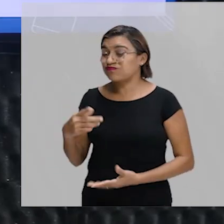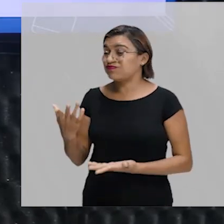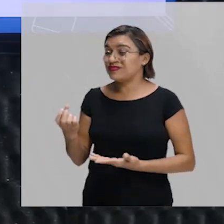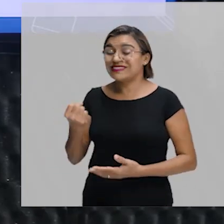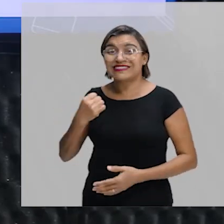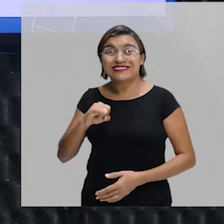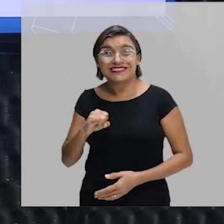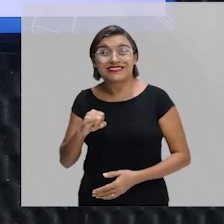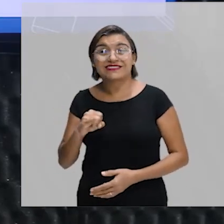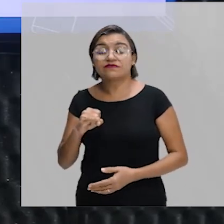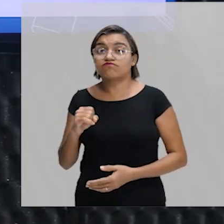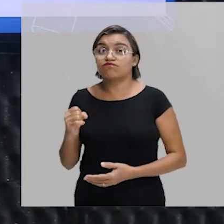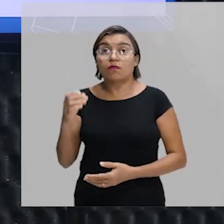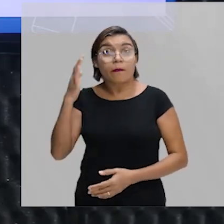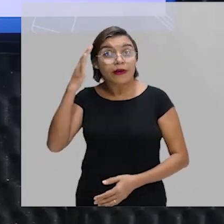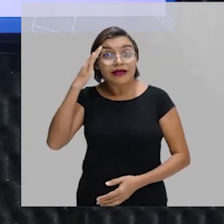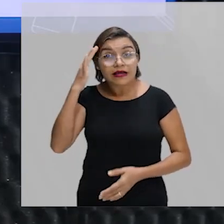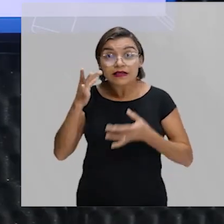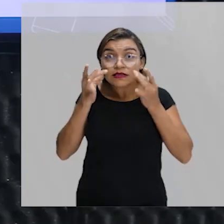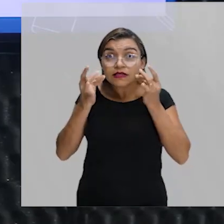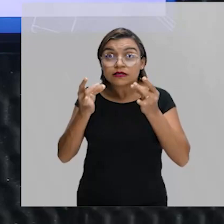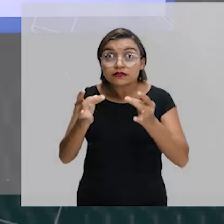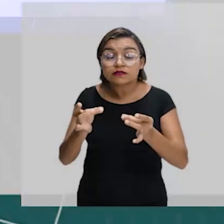orações subordinadas? Preciso.